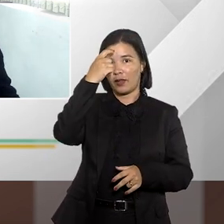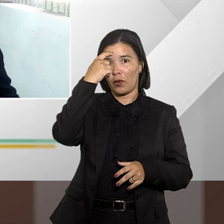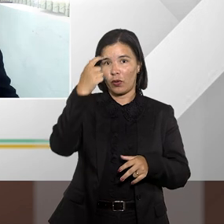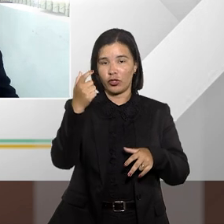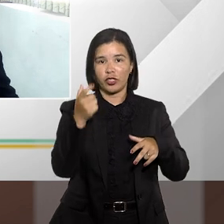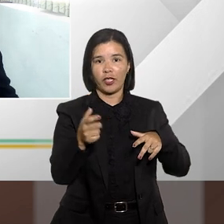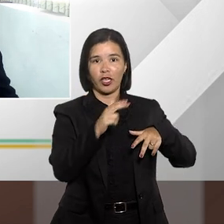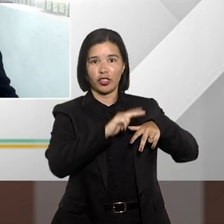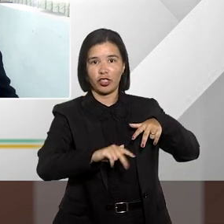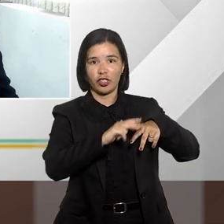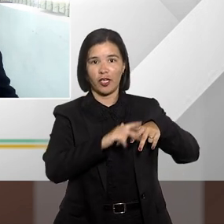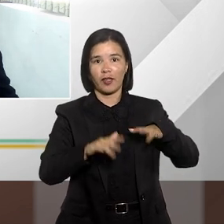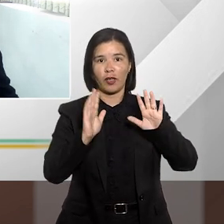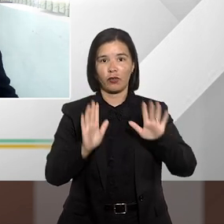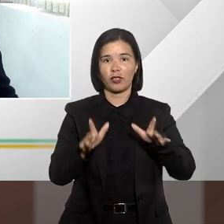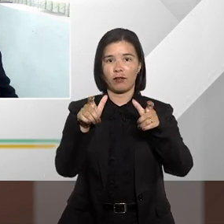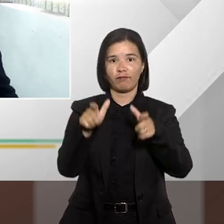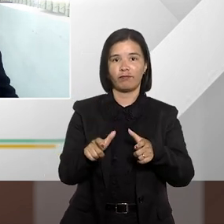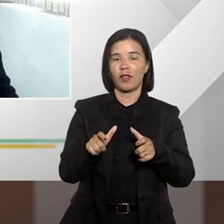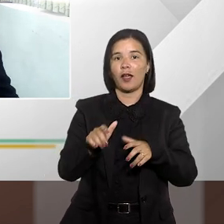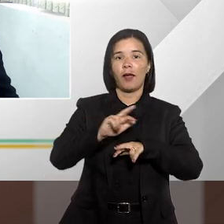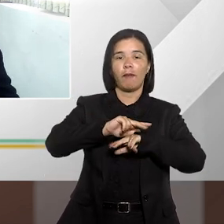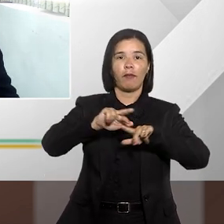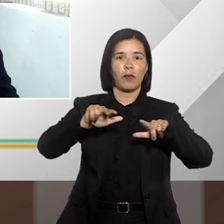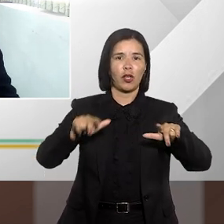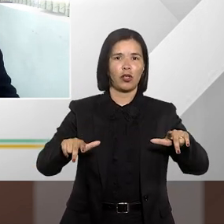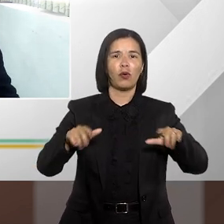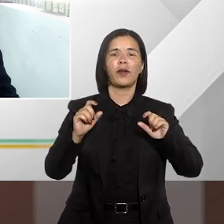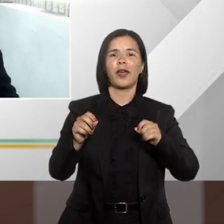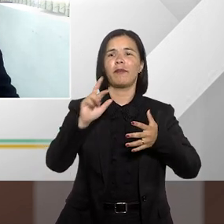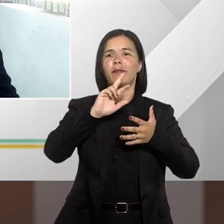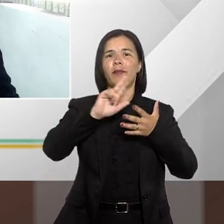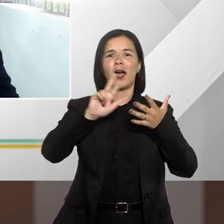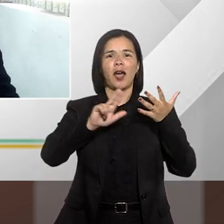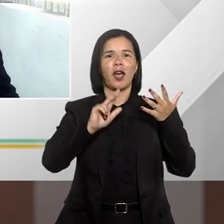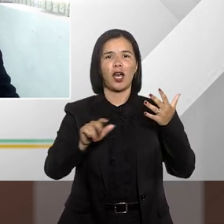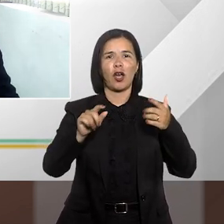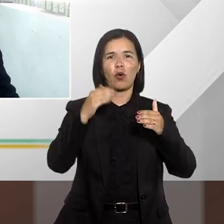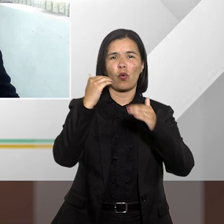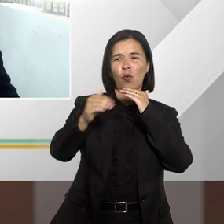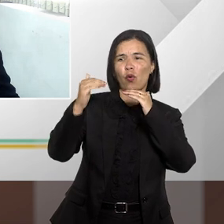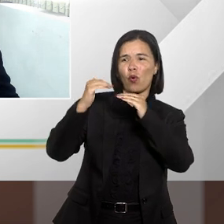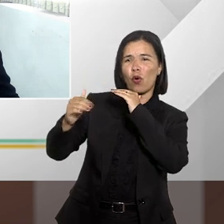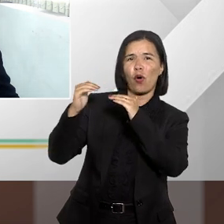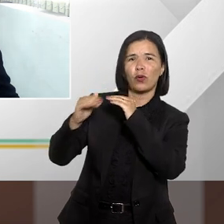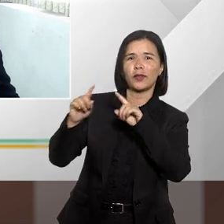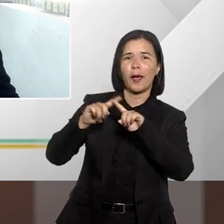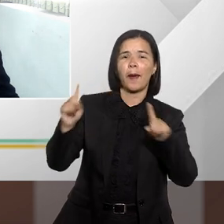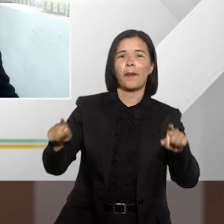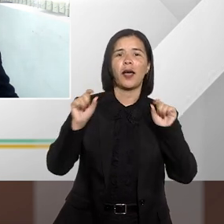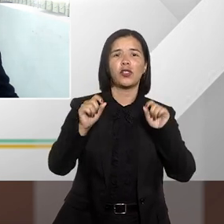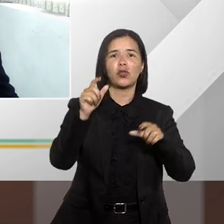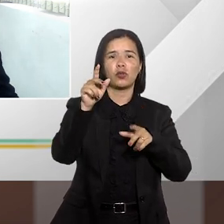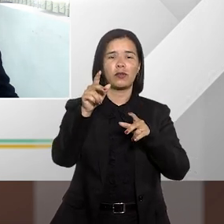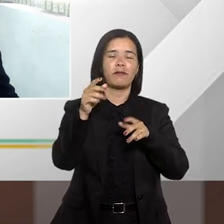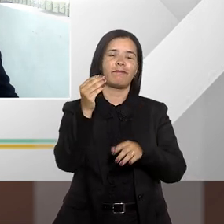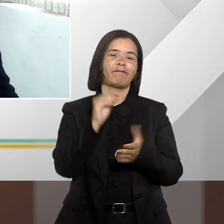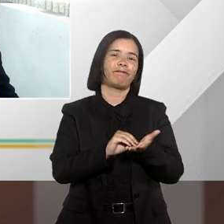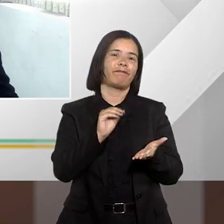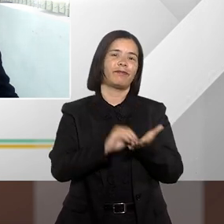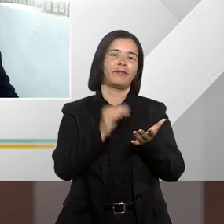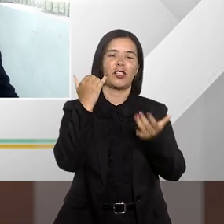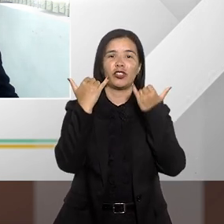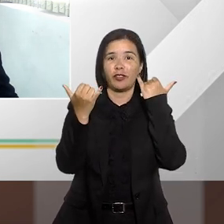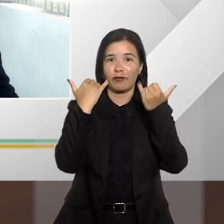no debate público é marcada não só por muita divergência, mas também por bastante desinformação. Por